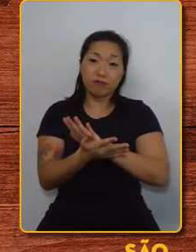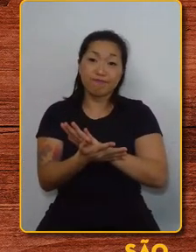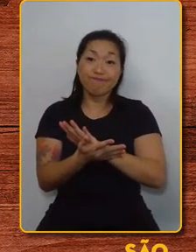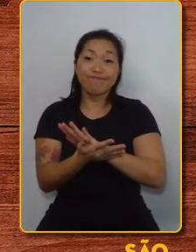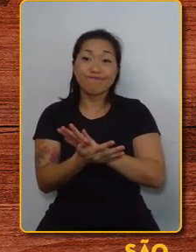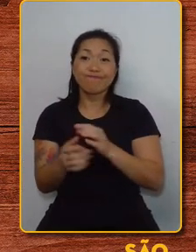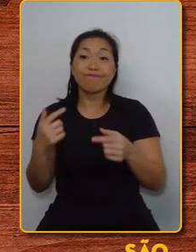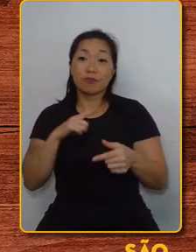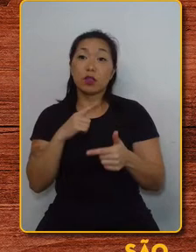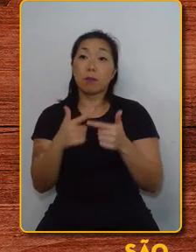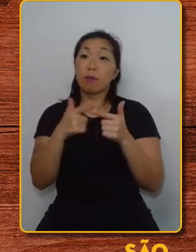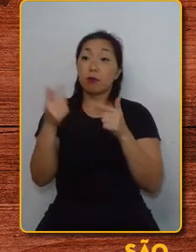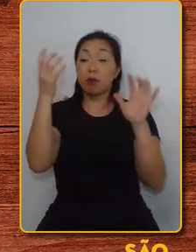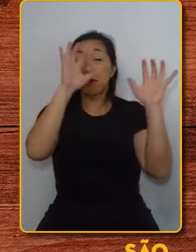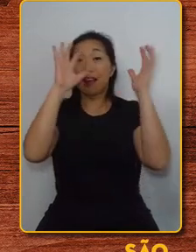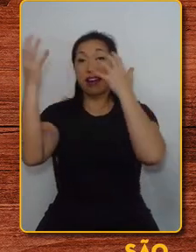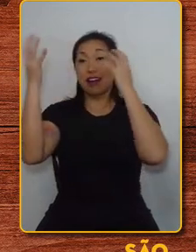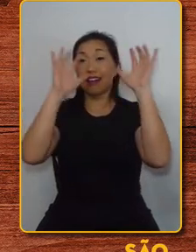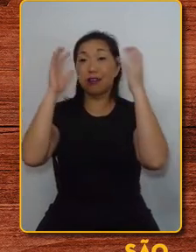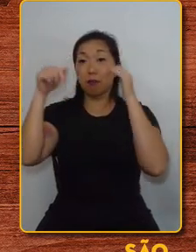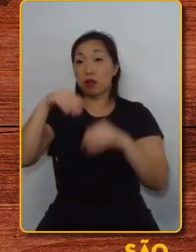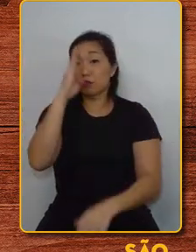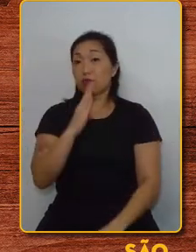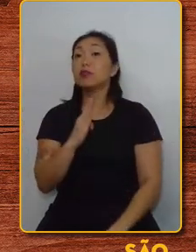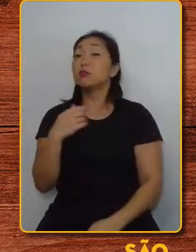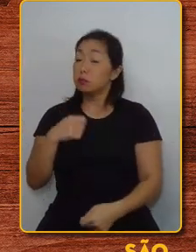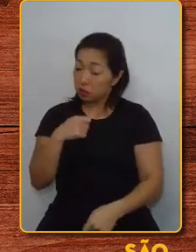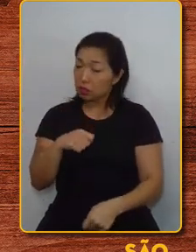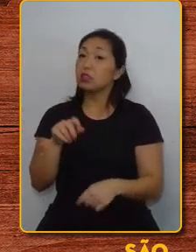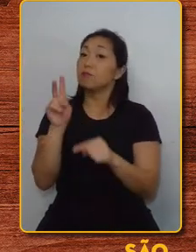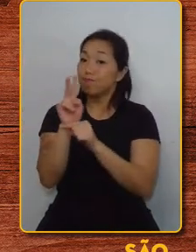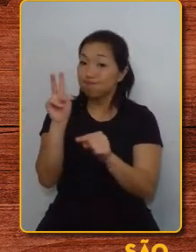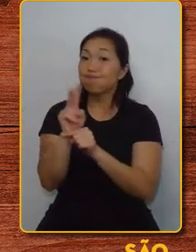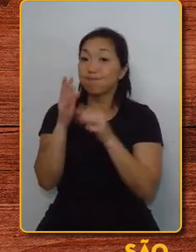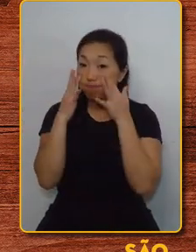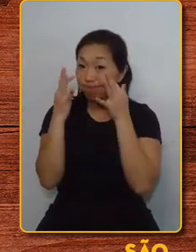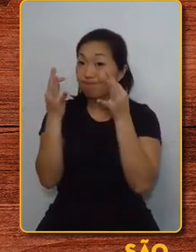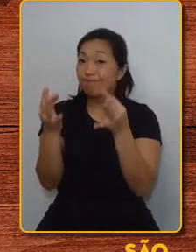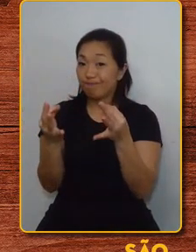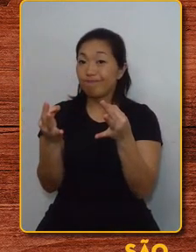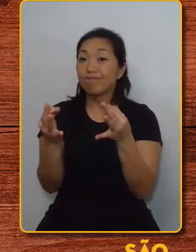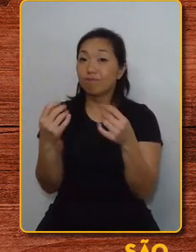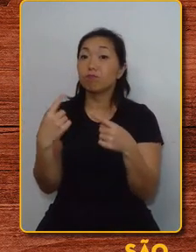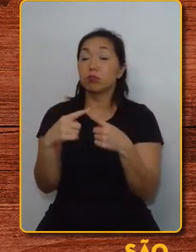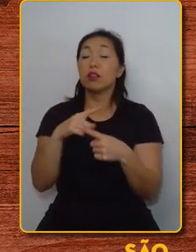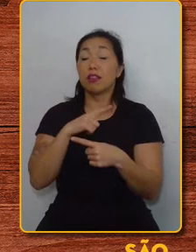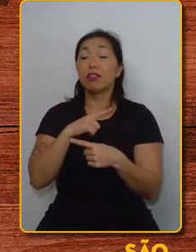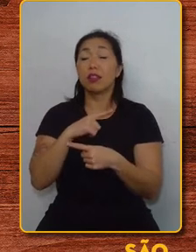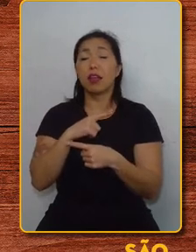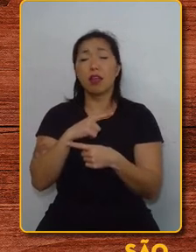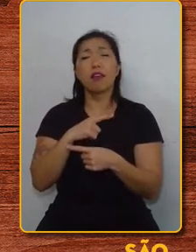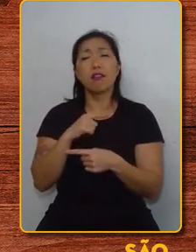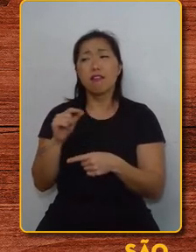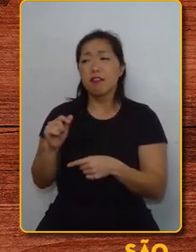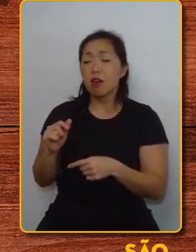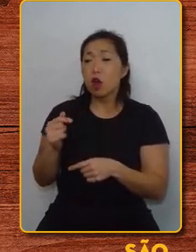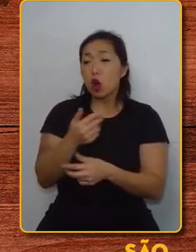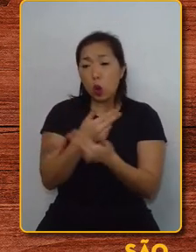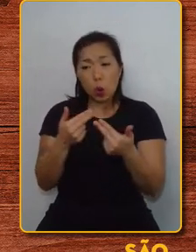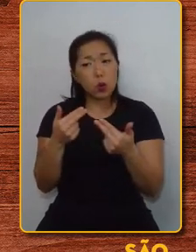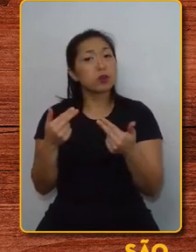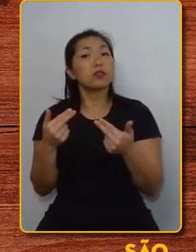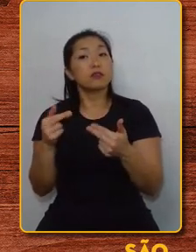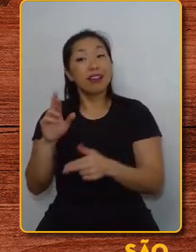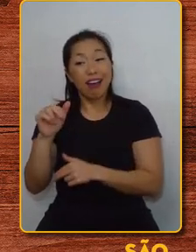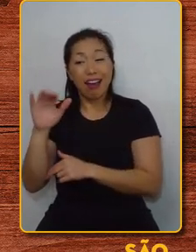ser administrado, que não é simples, apesar de ser um país que tem uma riqueza natural e etc. Tal. E terceiro, nós temos que produzir